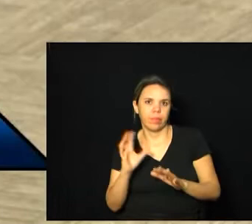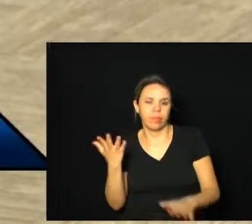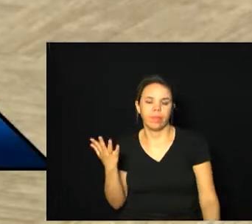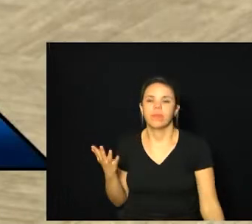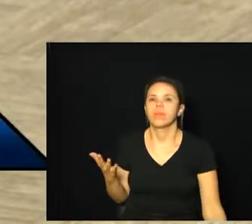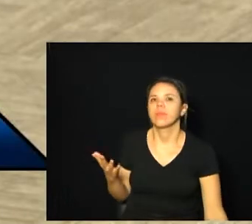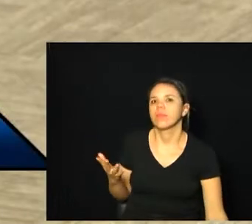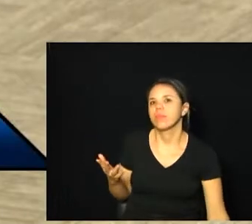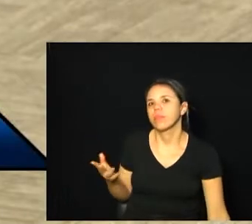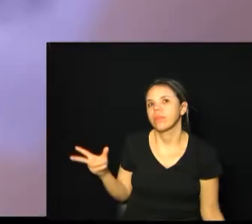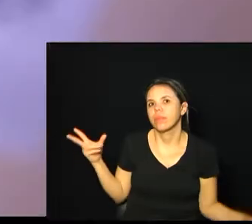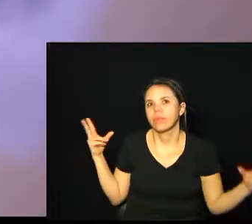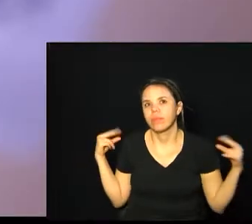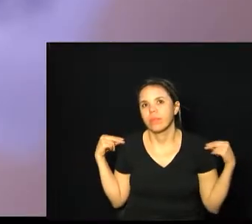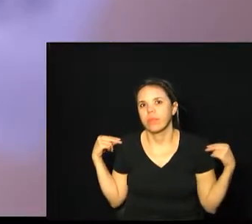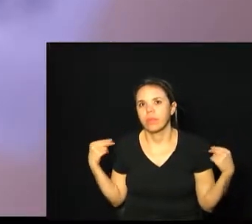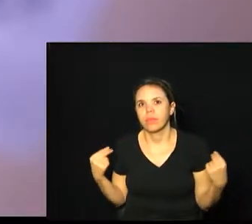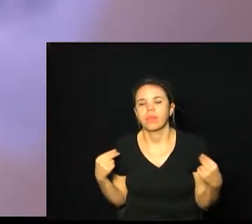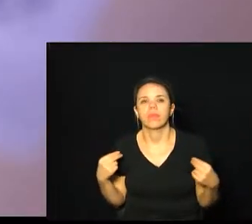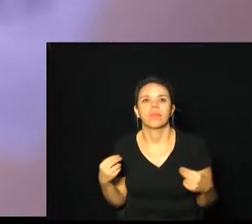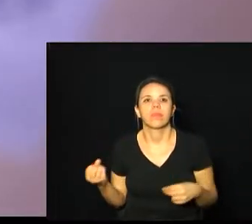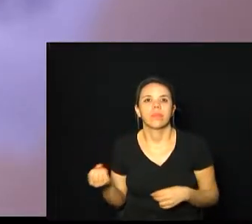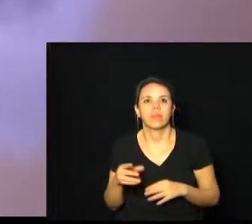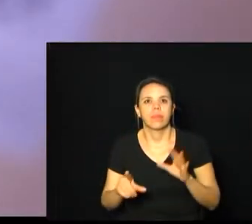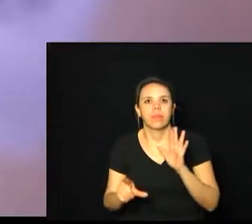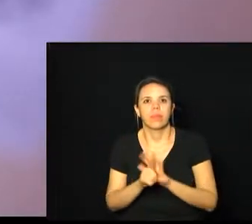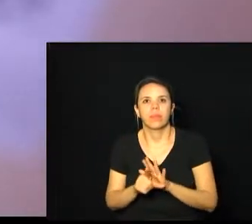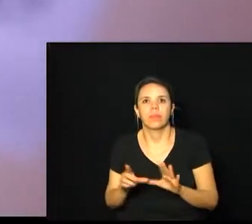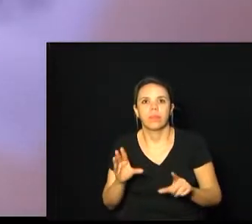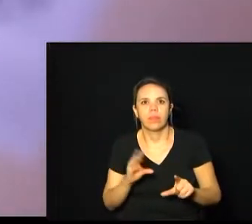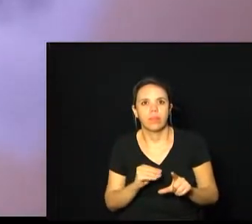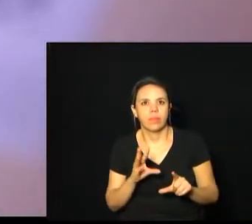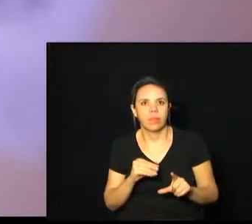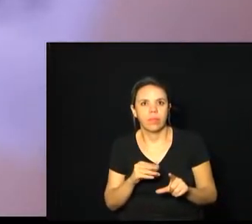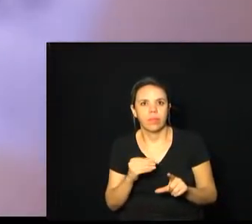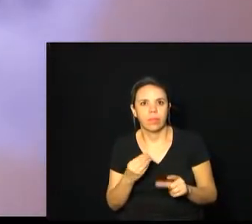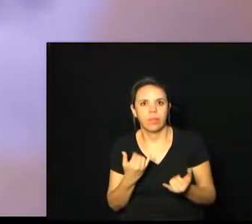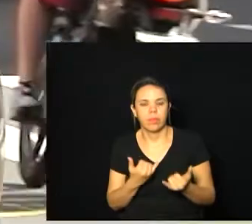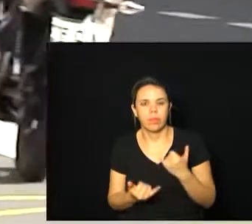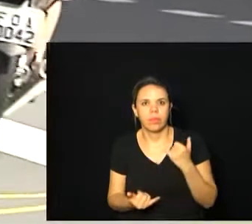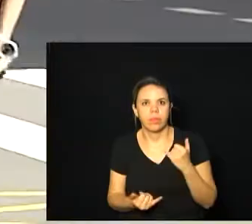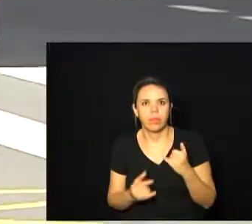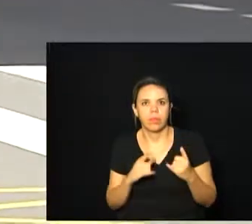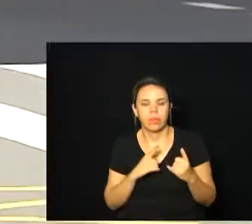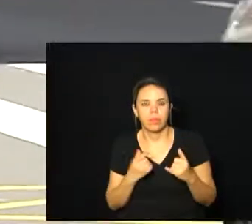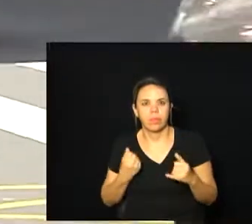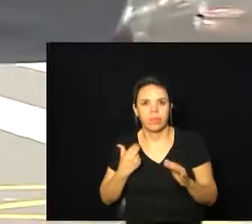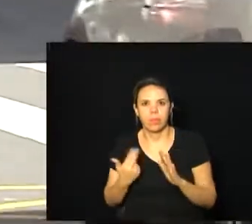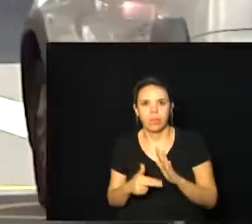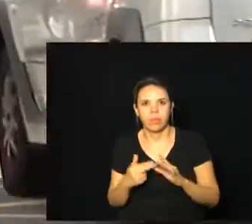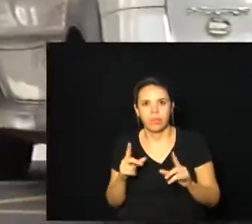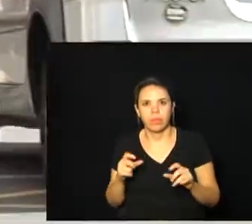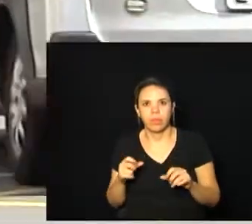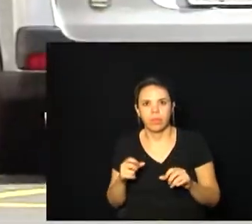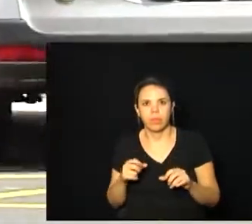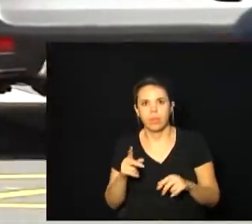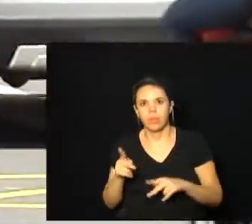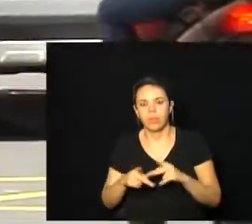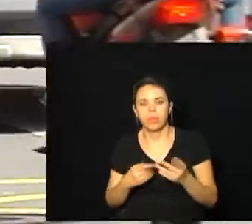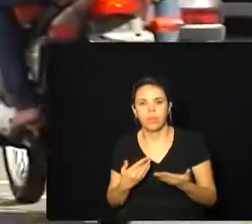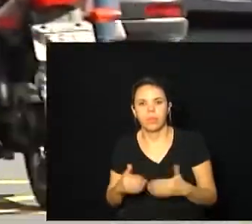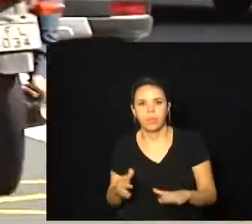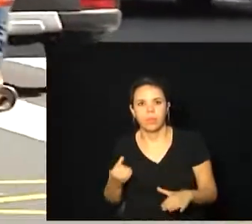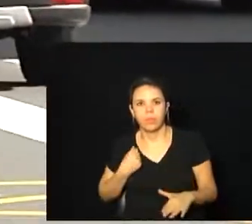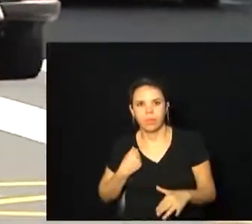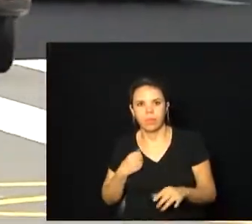envolvendo motorista de aplicativo. Pela nova lei, o QR Code ou similar deve conter o nome e foto do autorizado, número